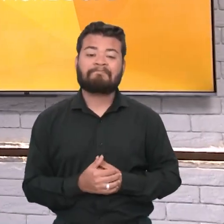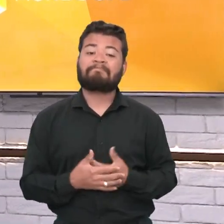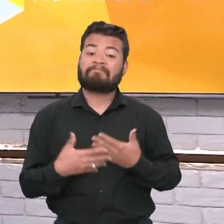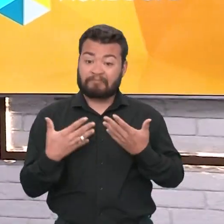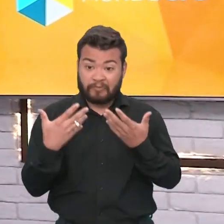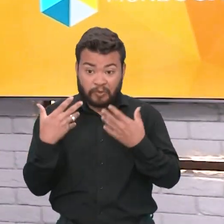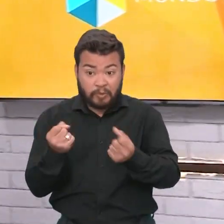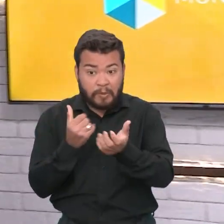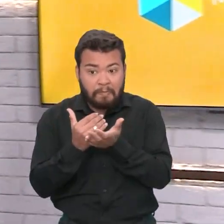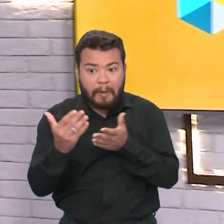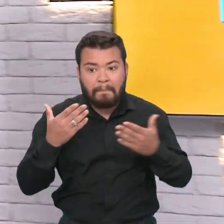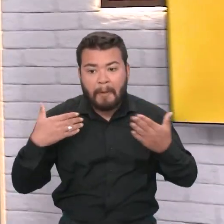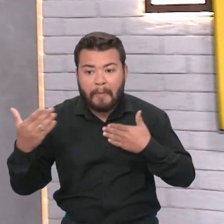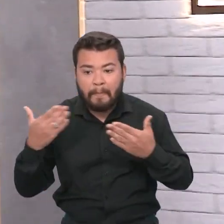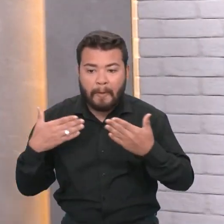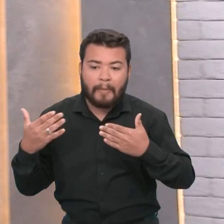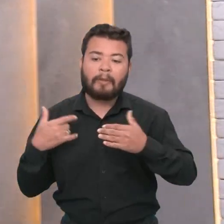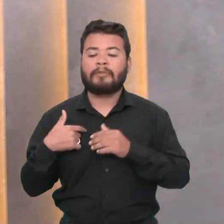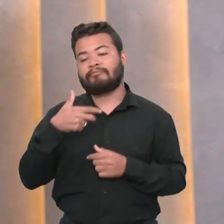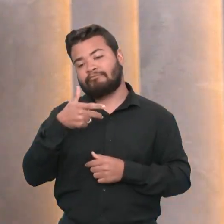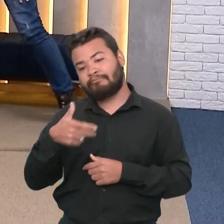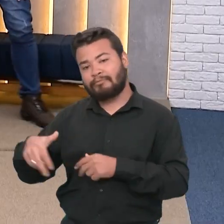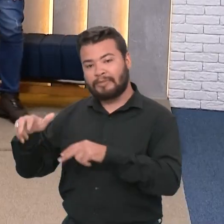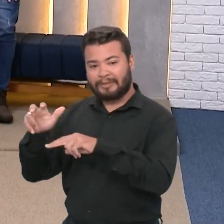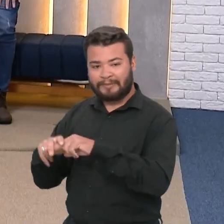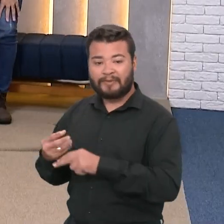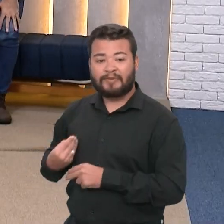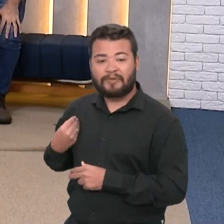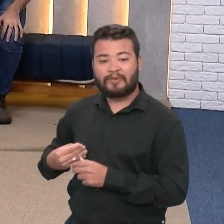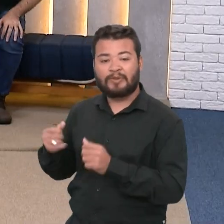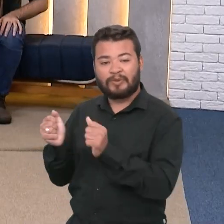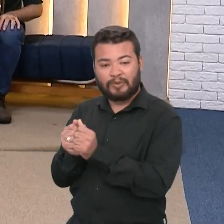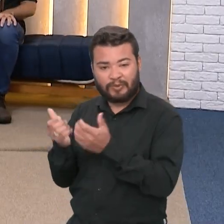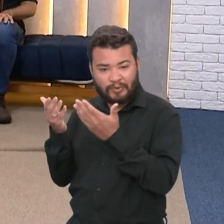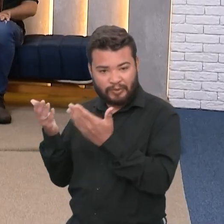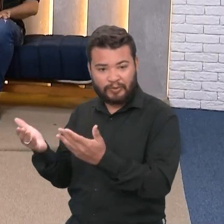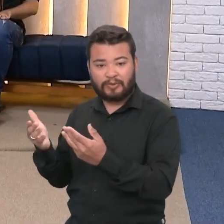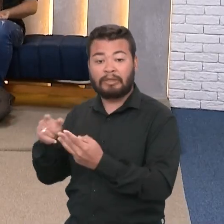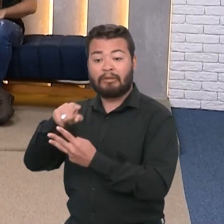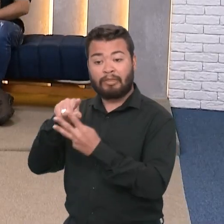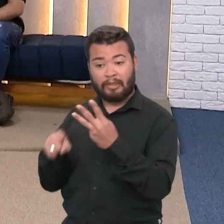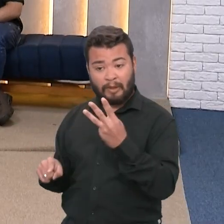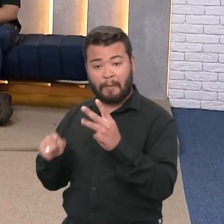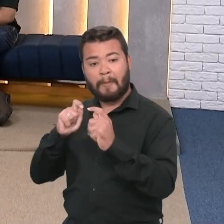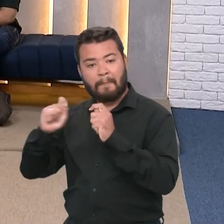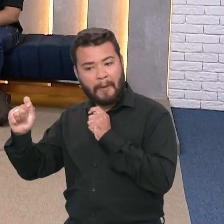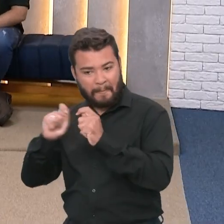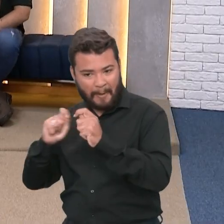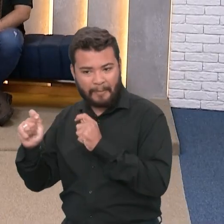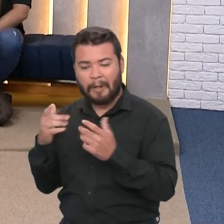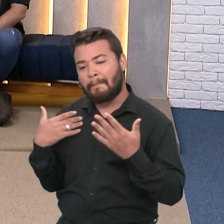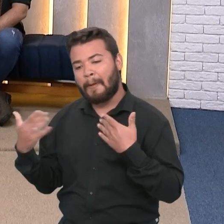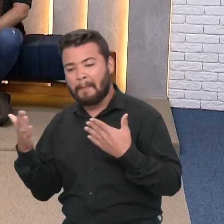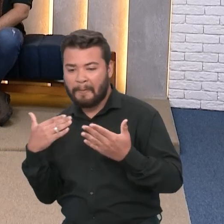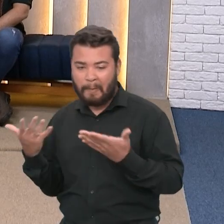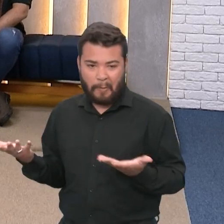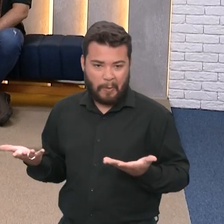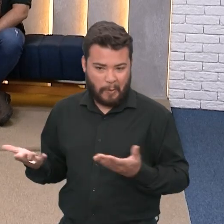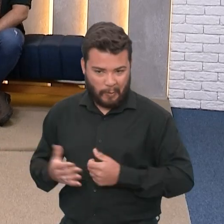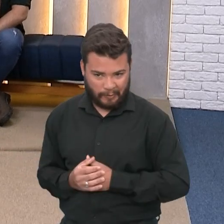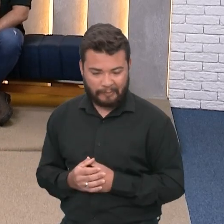nosso assunto, eu já vou caminhando aqui para o nosso outro lado do estúdio. Já estão aqui comigo no sofá os nossos convidados para esse nosso bate-papo. Então, hoje com a